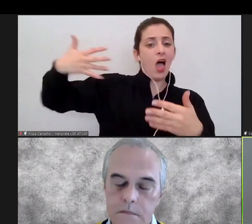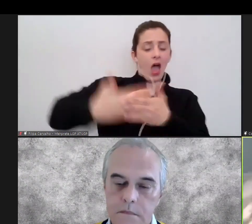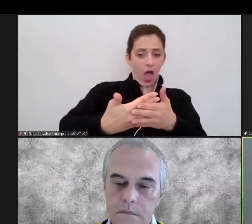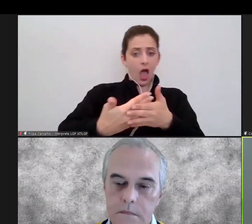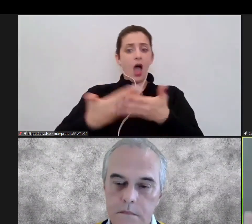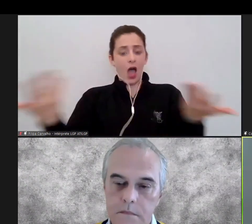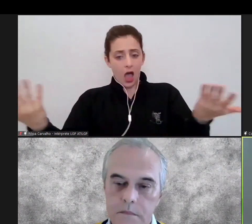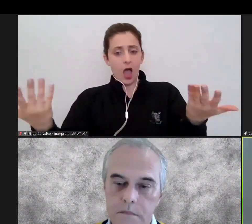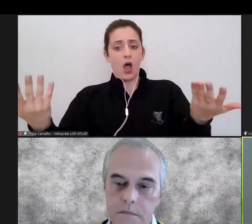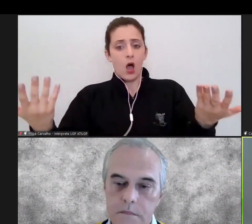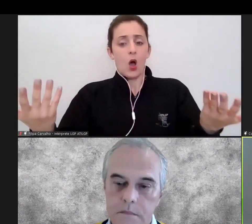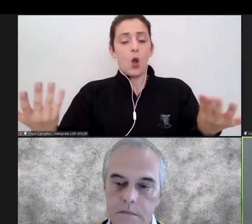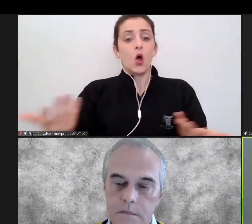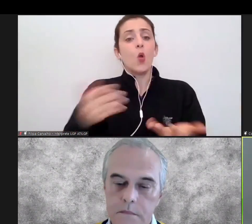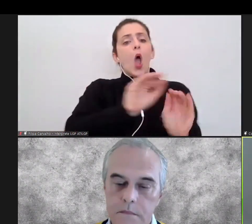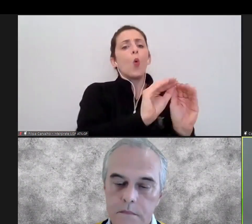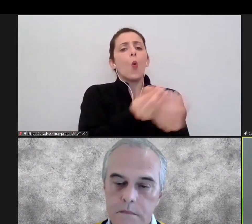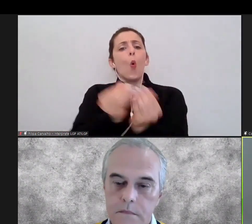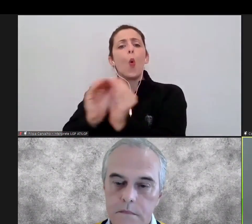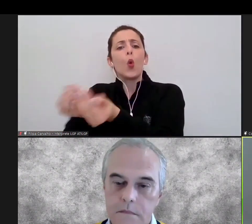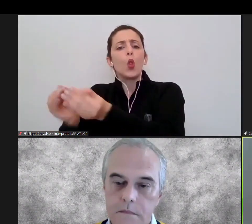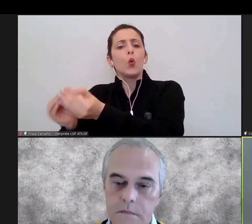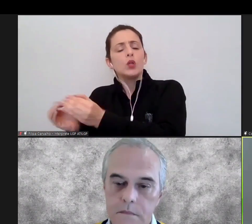do pós-colonialismo,